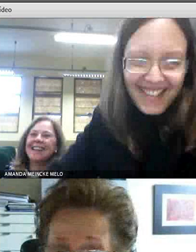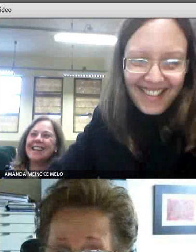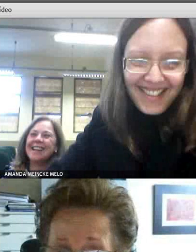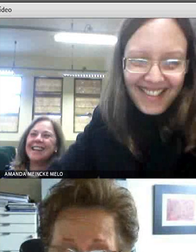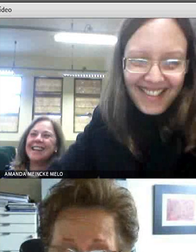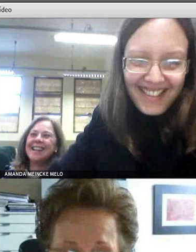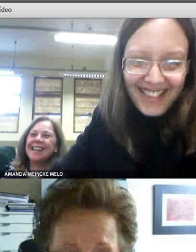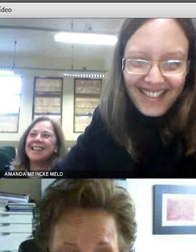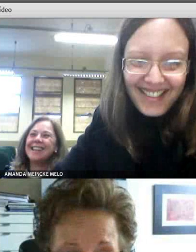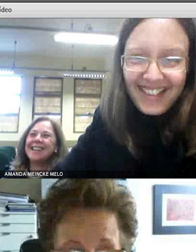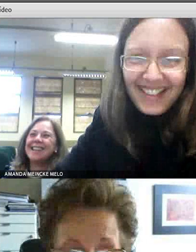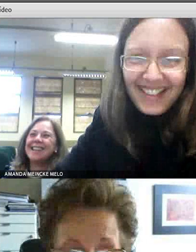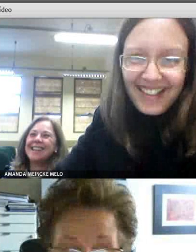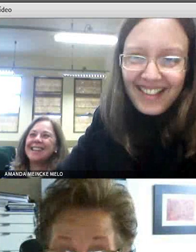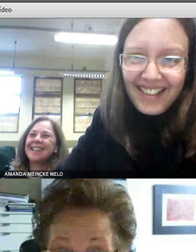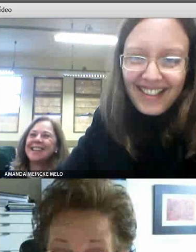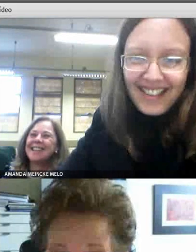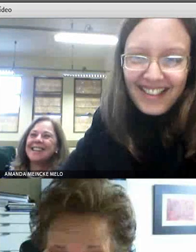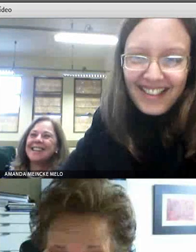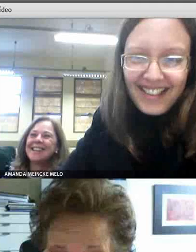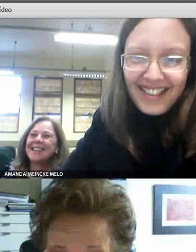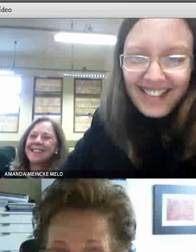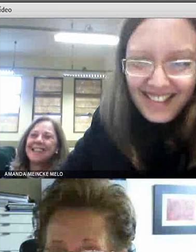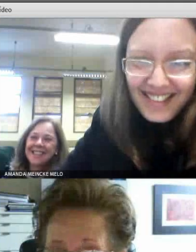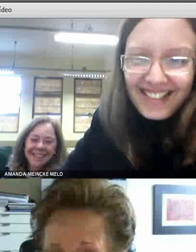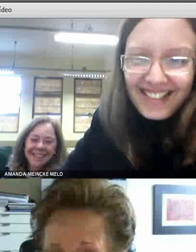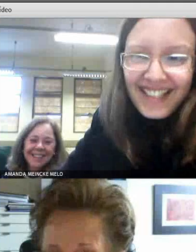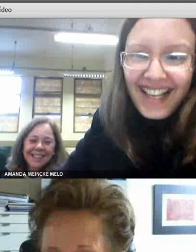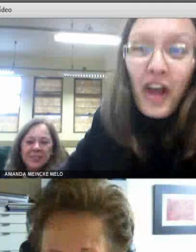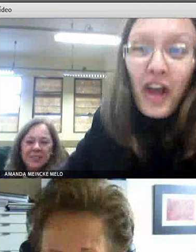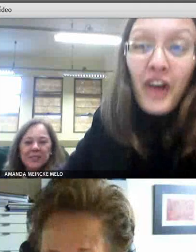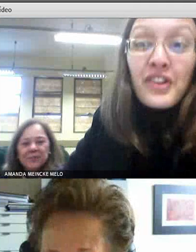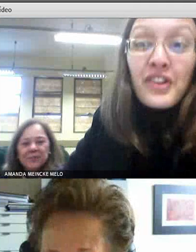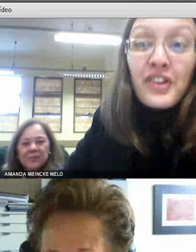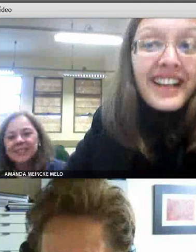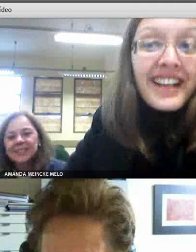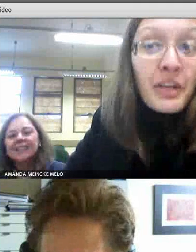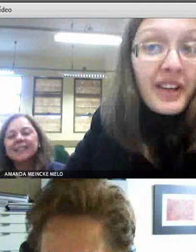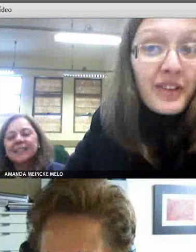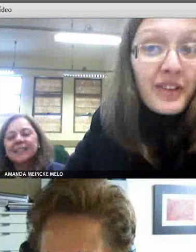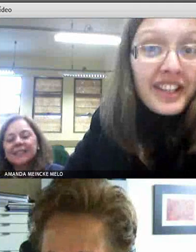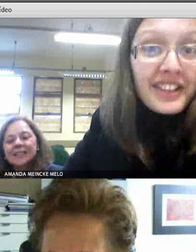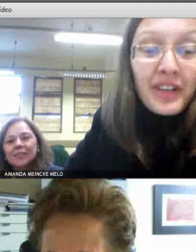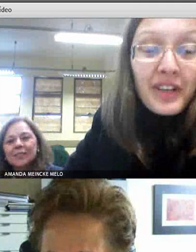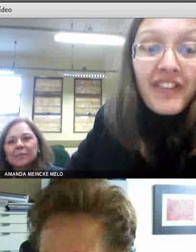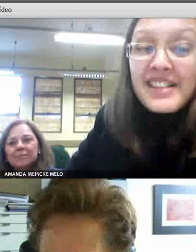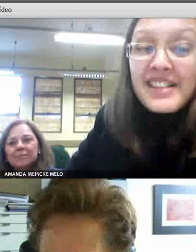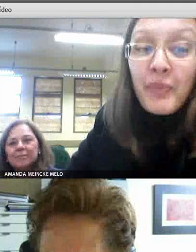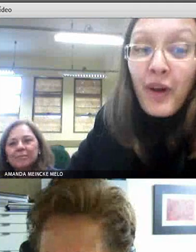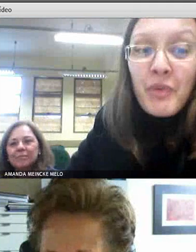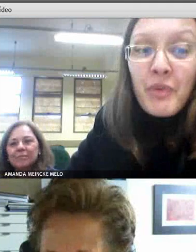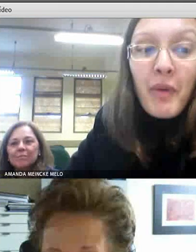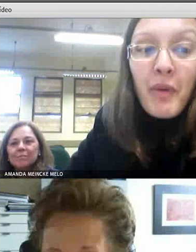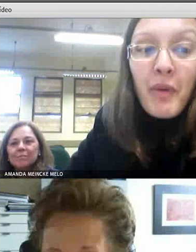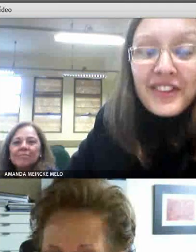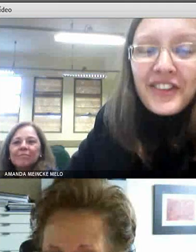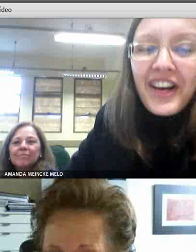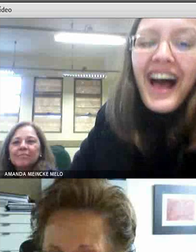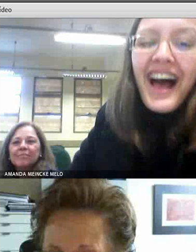queria acrescentar uma informaçãozinha. A inclusão digital é mudança de tempo. Nossos colegas estão perguntando quando vai ser o próximo